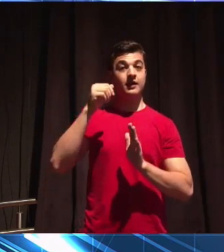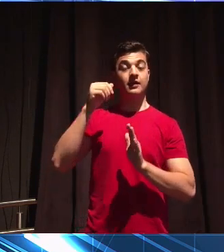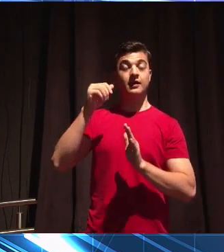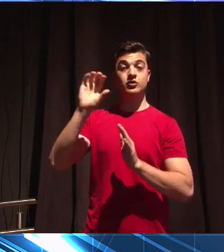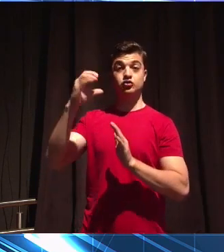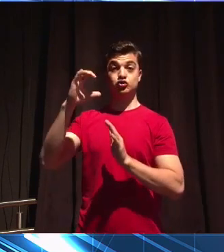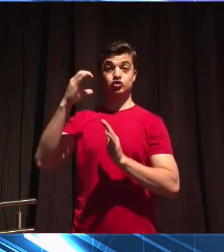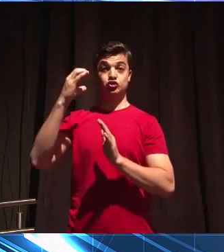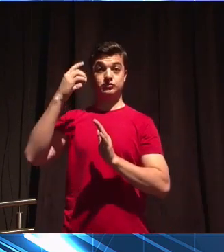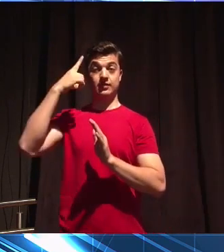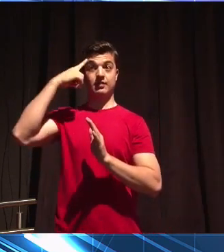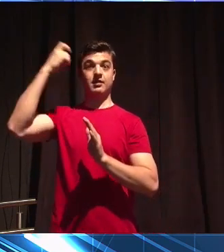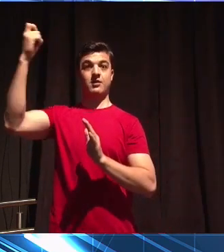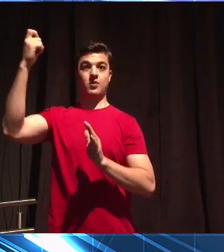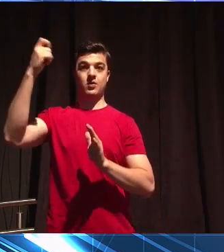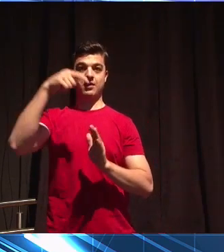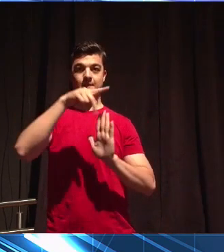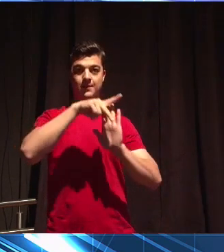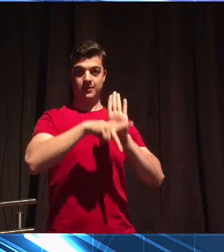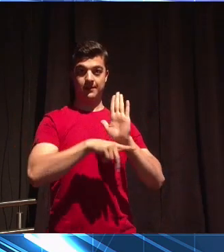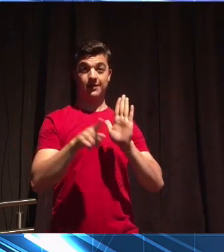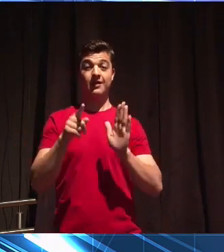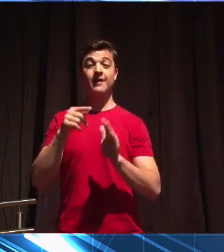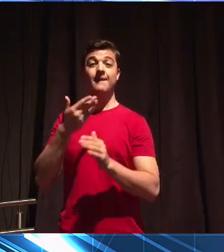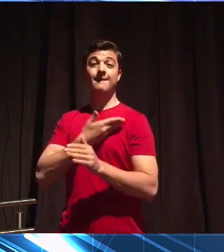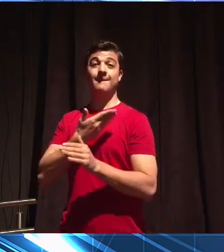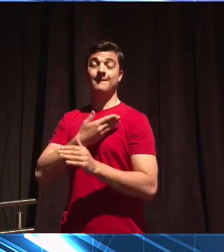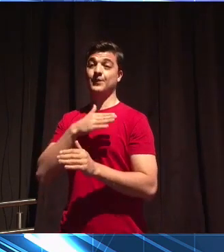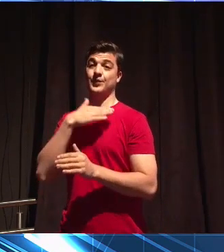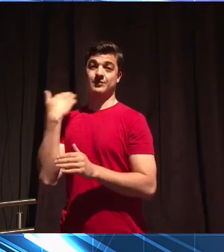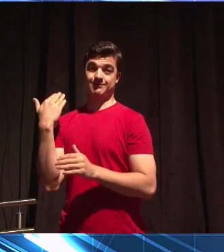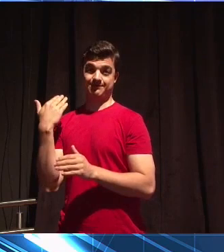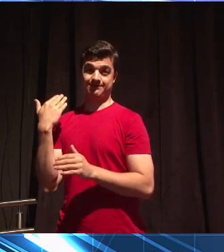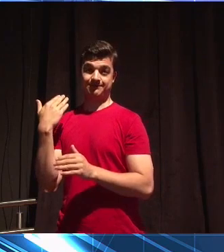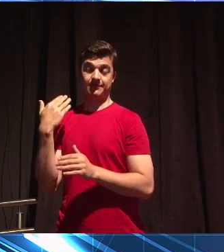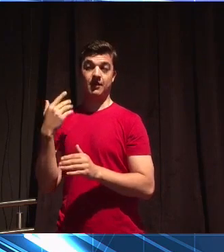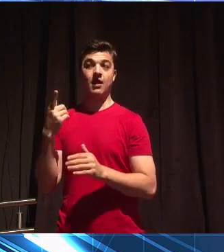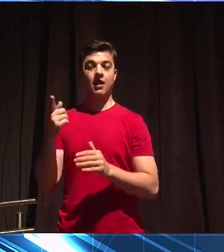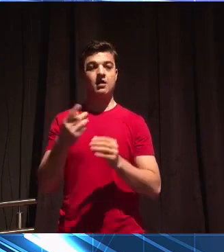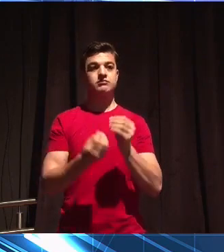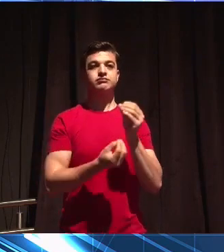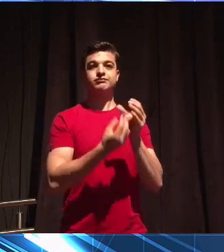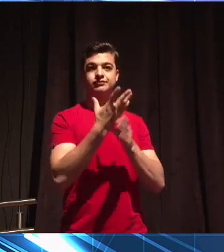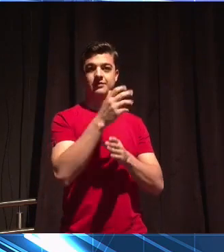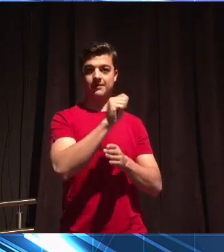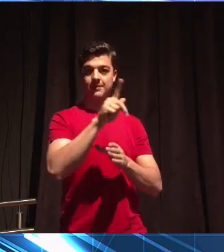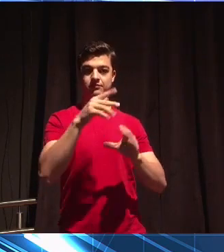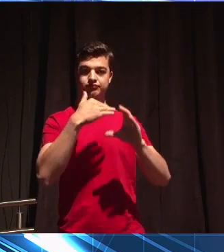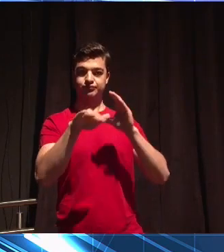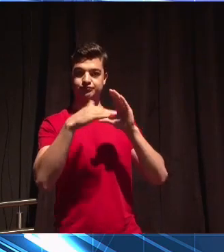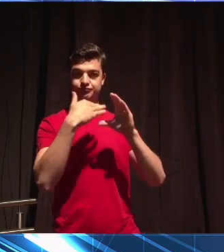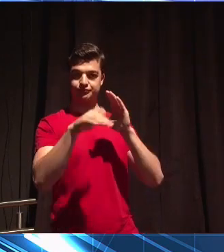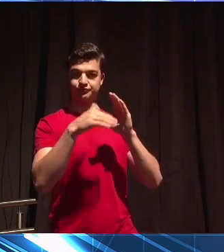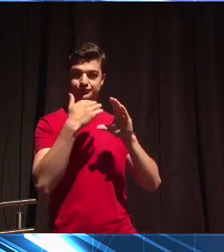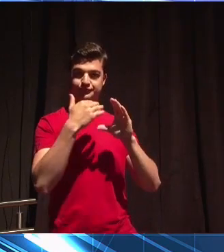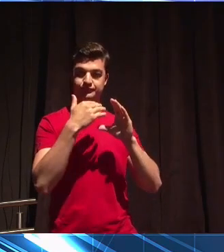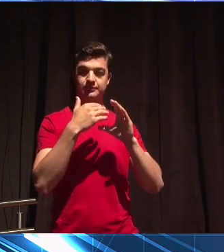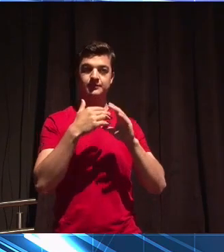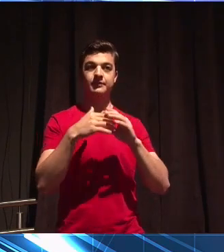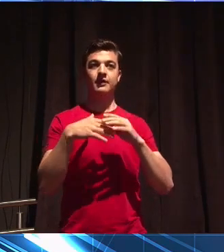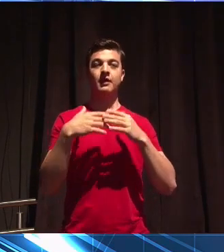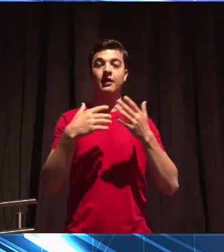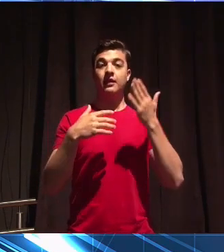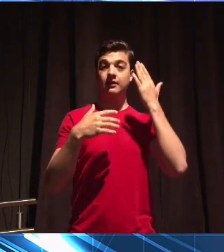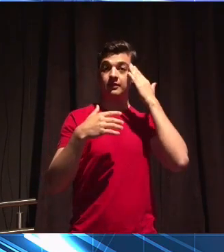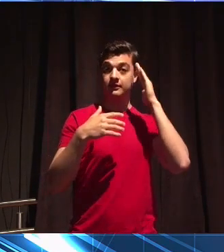e ela queria recriar o melhor amigo de alguma forma. Concordam comigo que, a partir do momento que eu consigo transportar tantas mensagens e consigo entender um estado mental, a